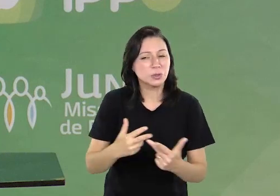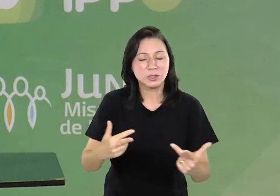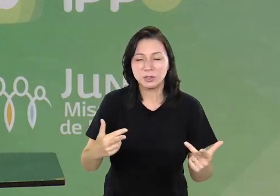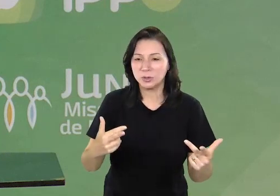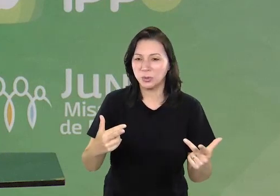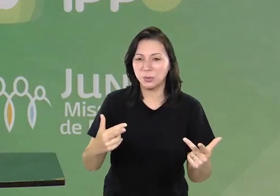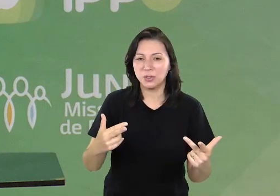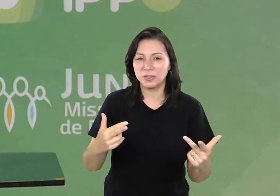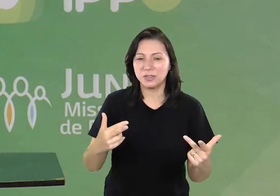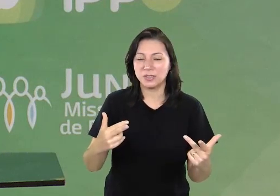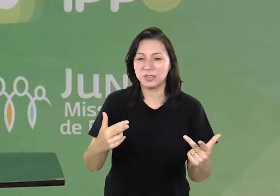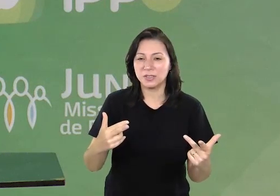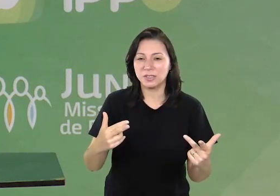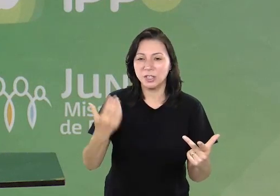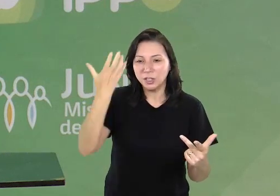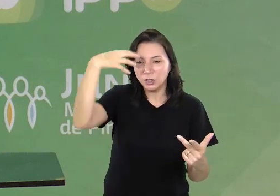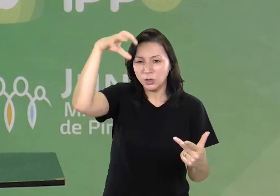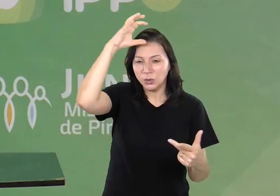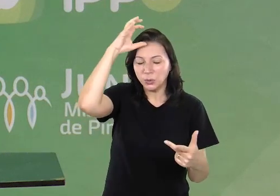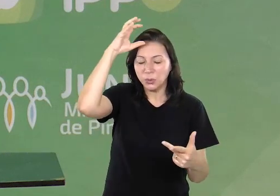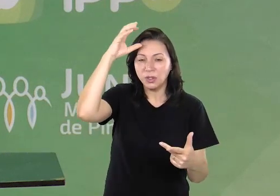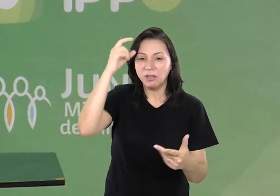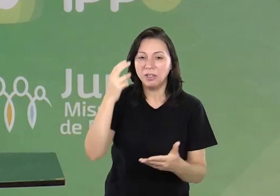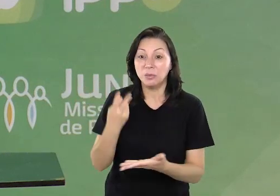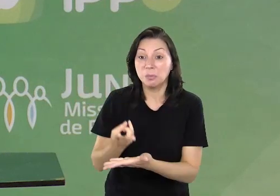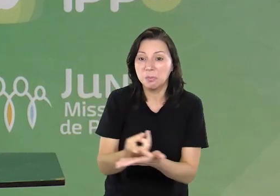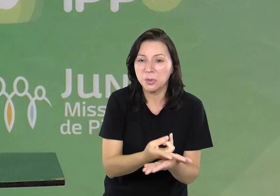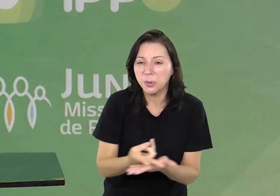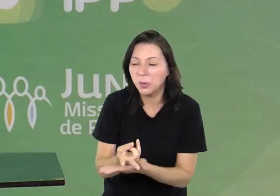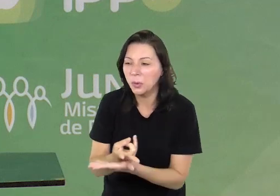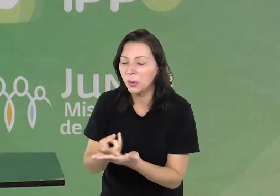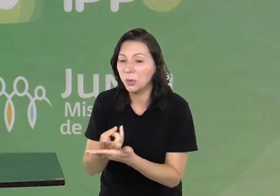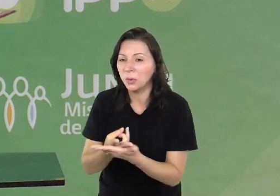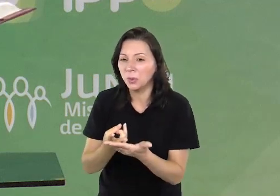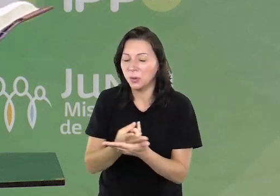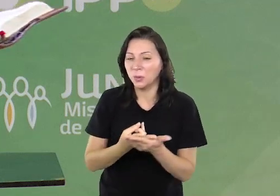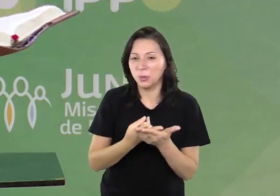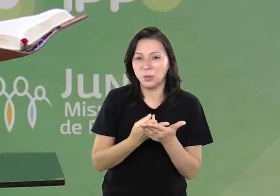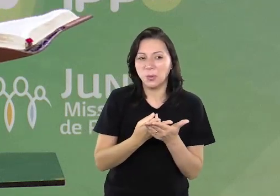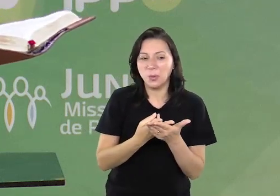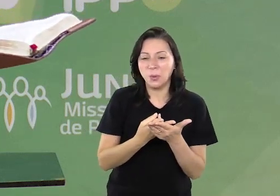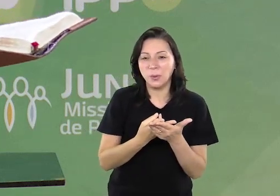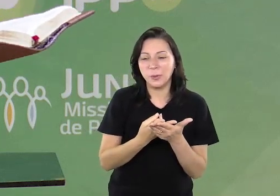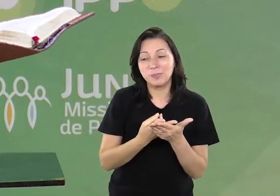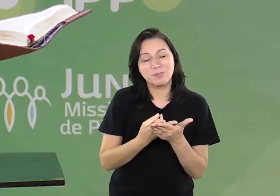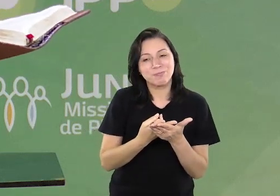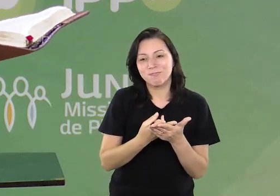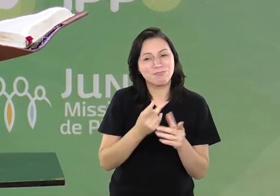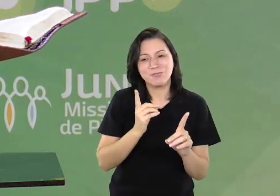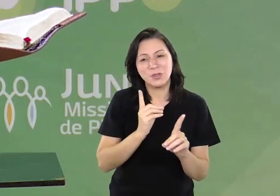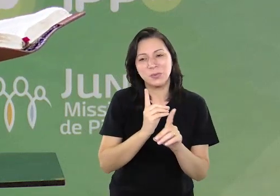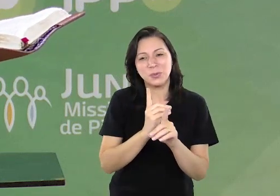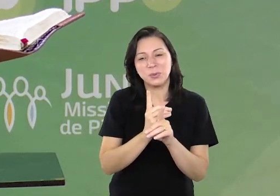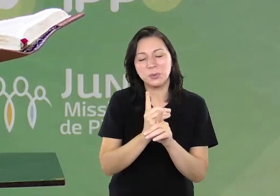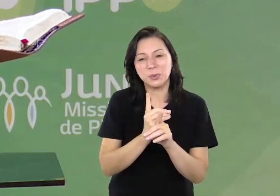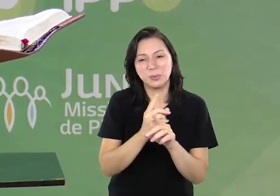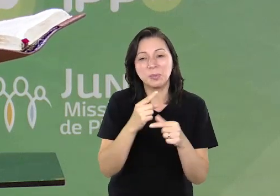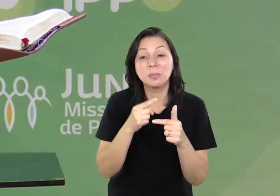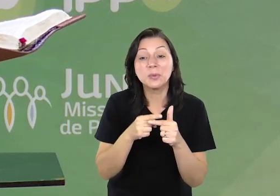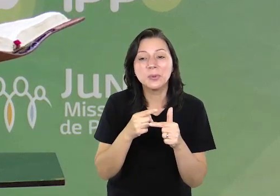a felicidade era uma felicidade sem Deus uma felicidade apenas aqui debaixo do Sol